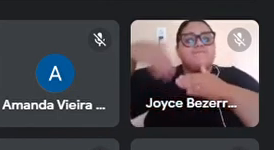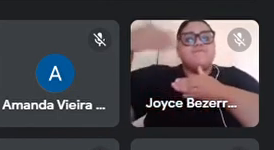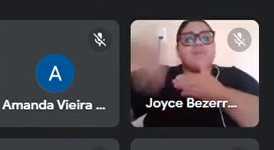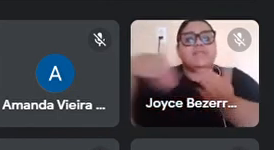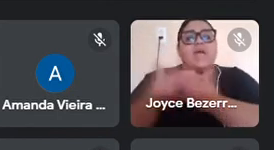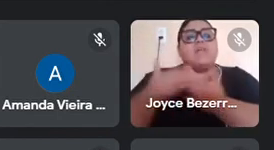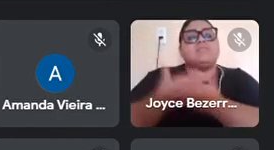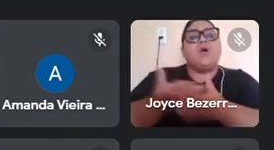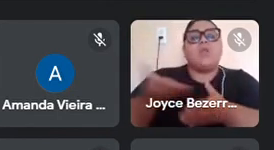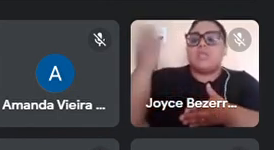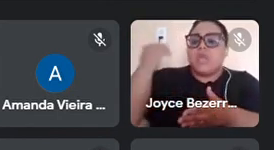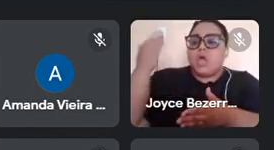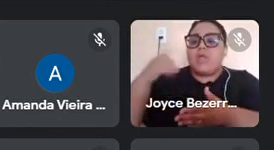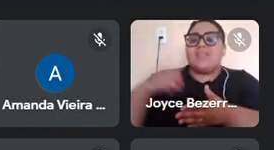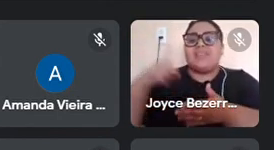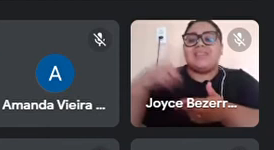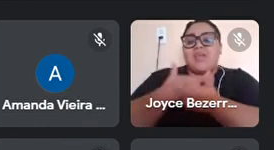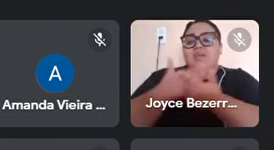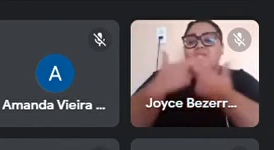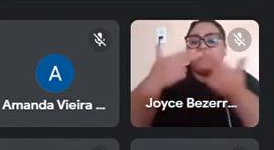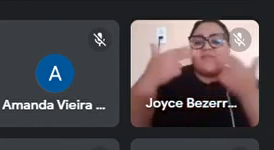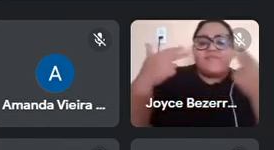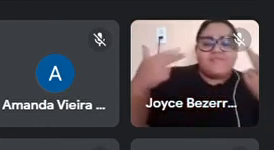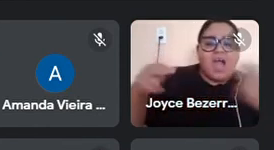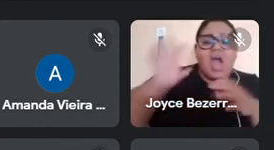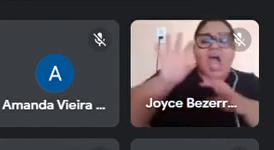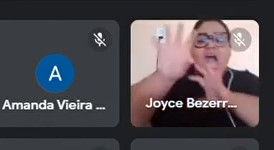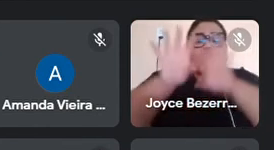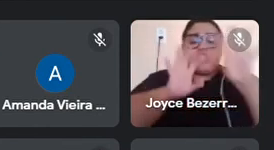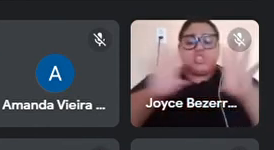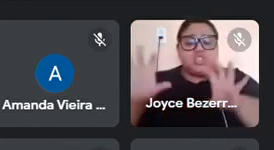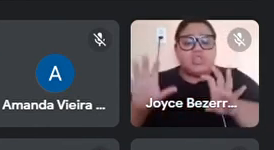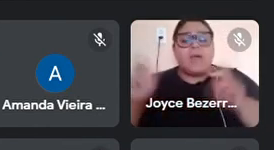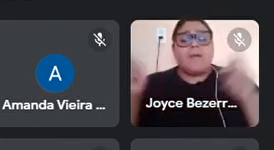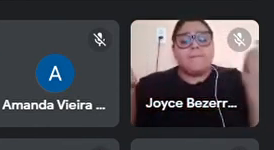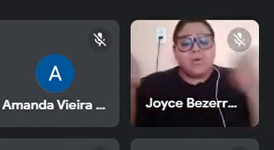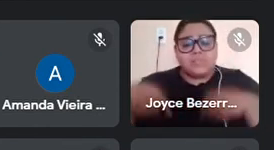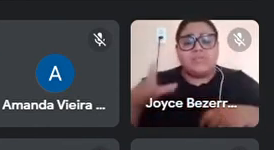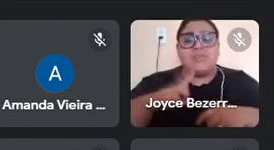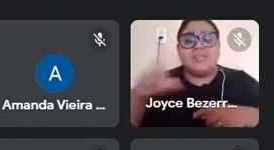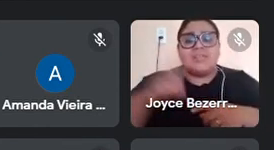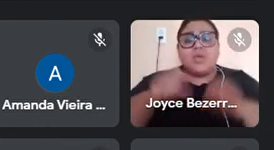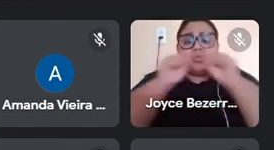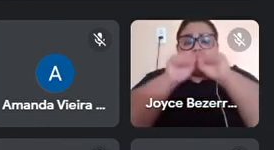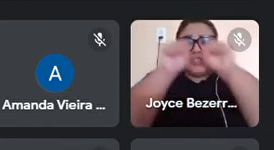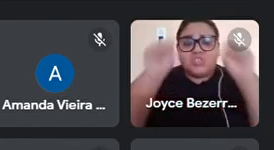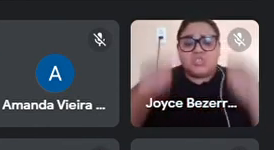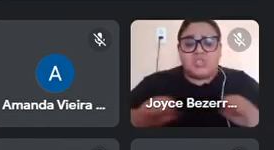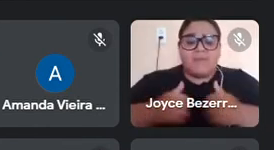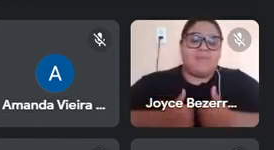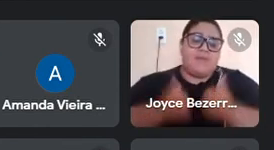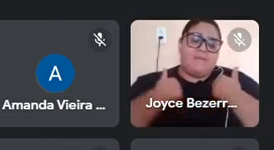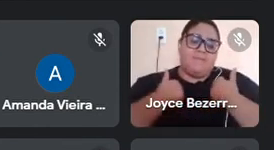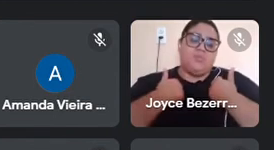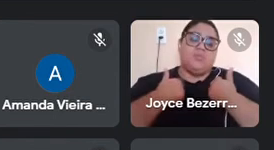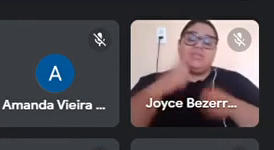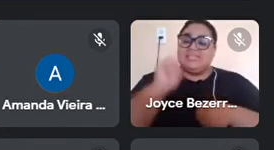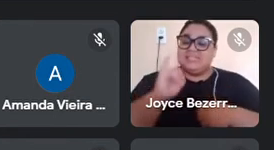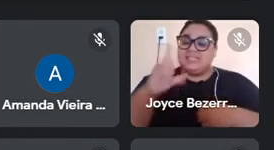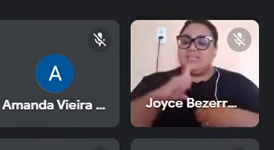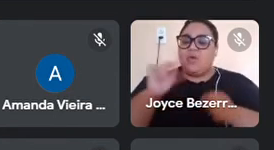tenho? Eu tenho vários antígenos para serem alvos do meu sistema imune. Se eu produzo anticorpos para cada uma